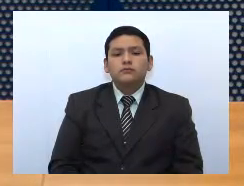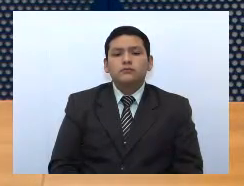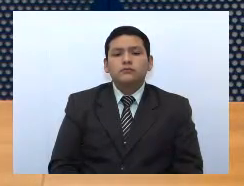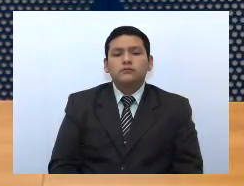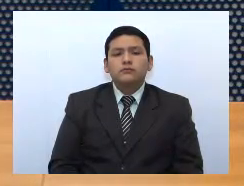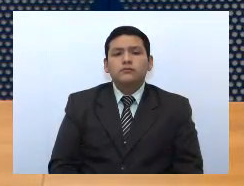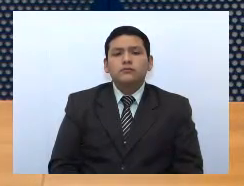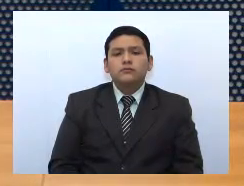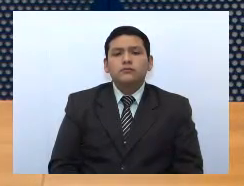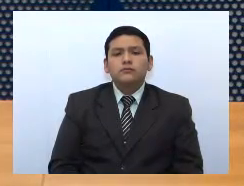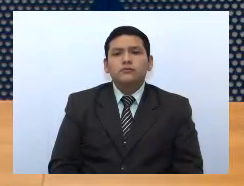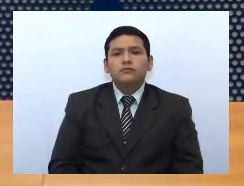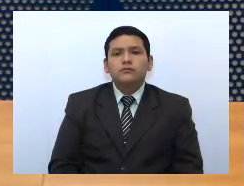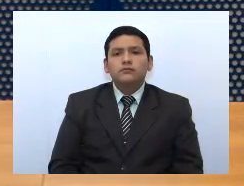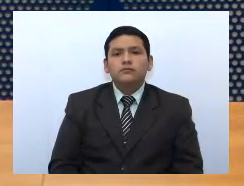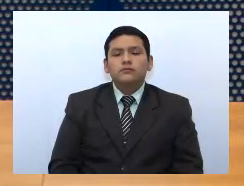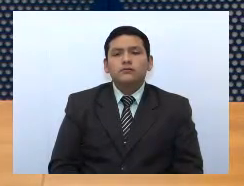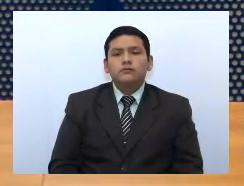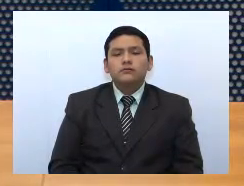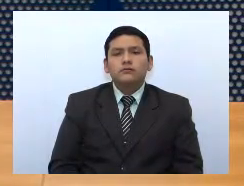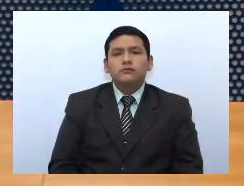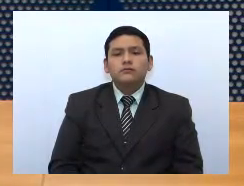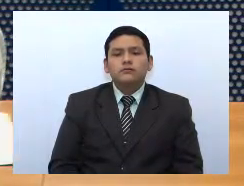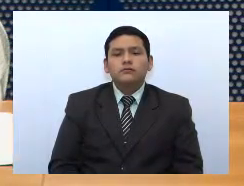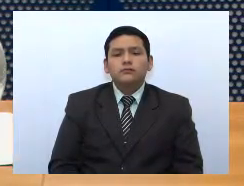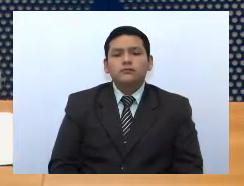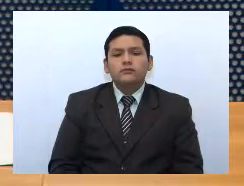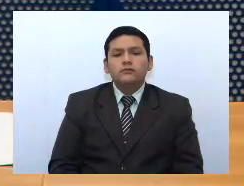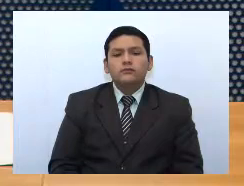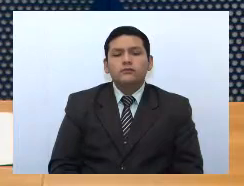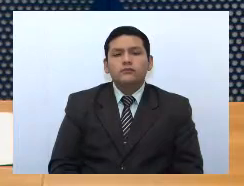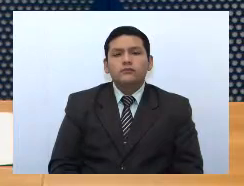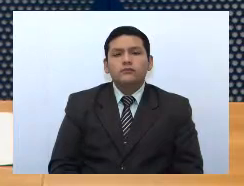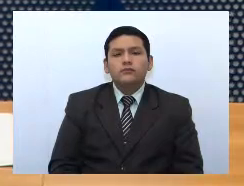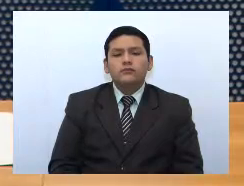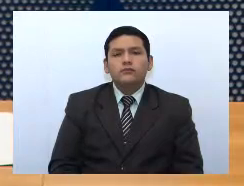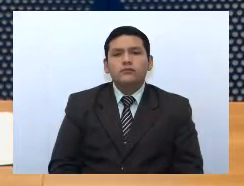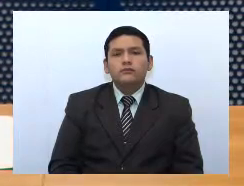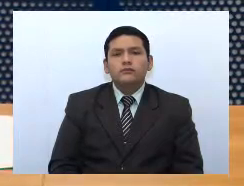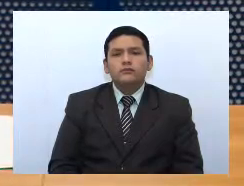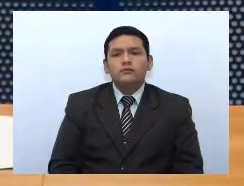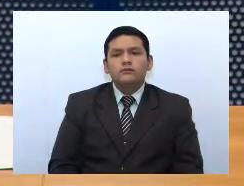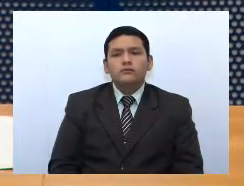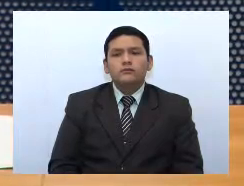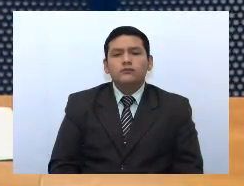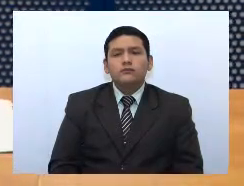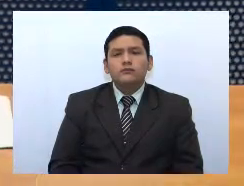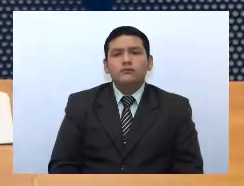Encerrado. Nossa, presidente.